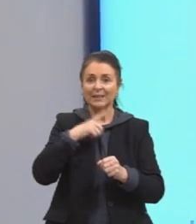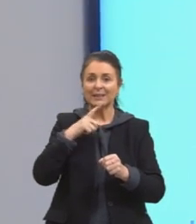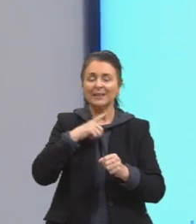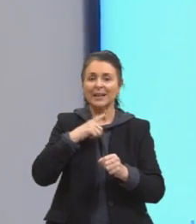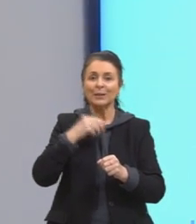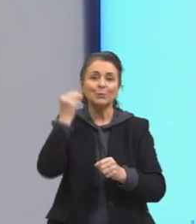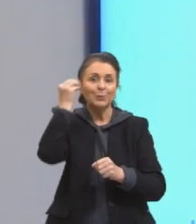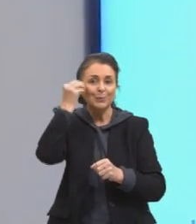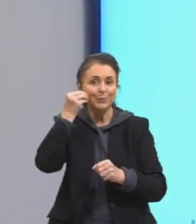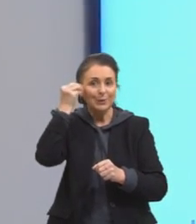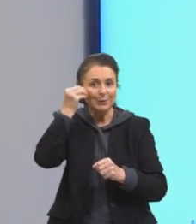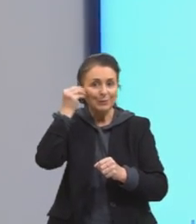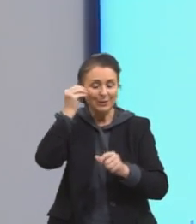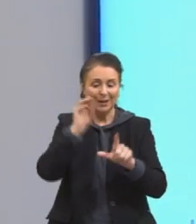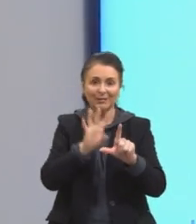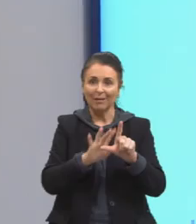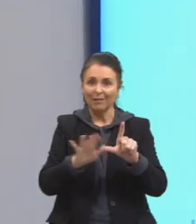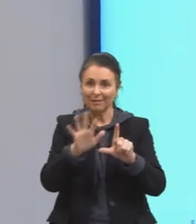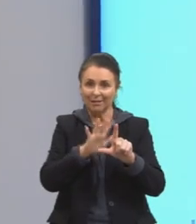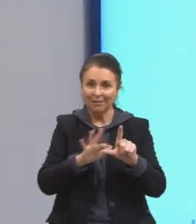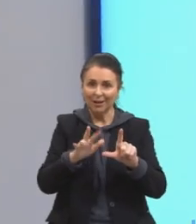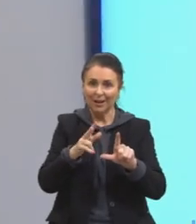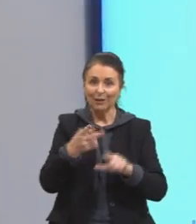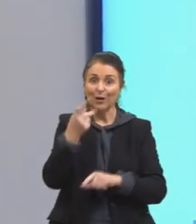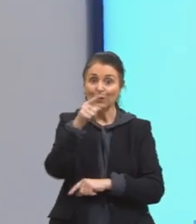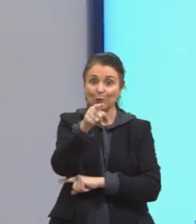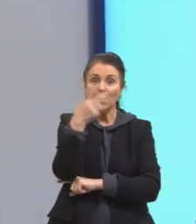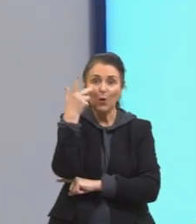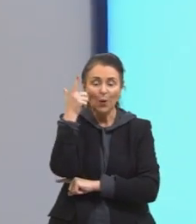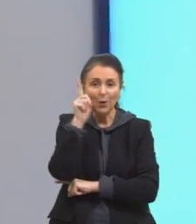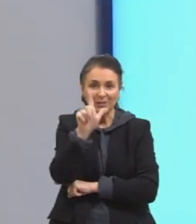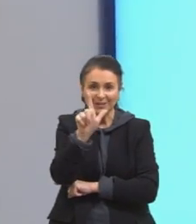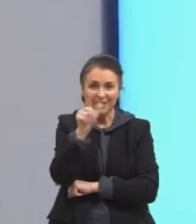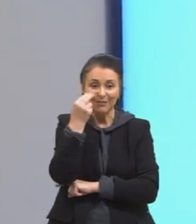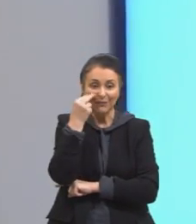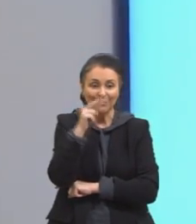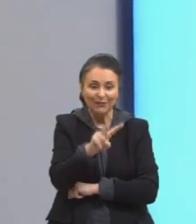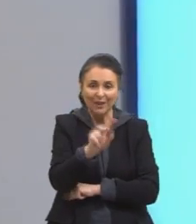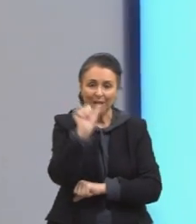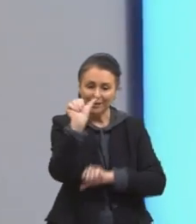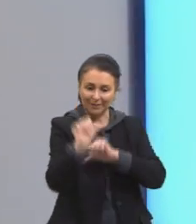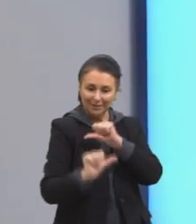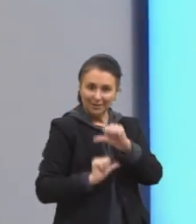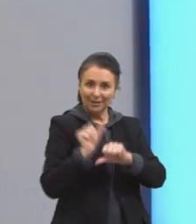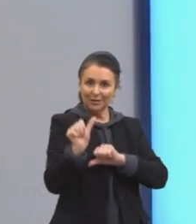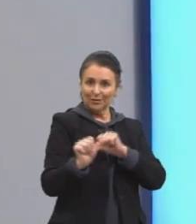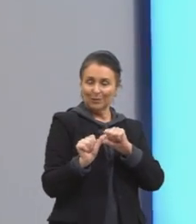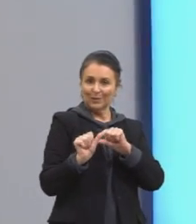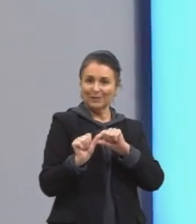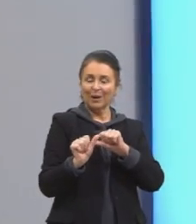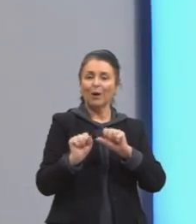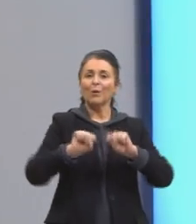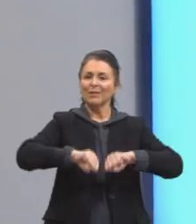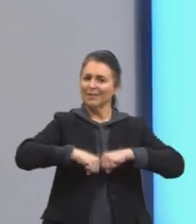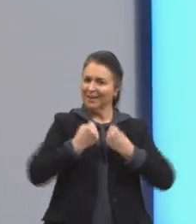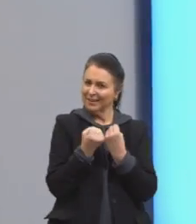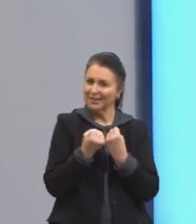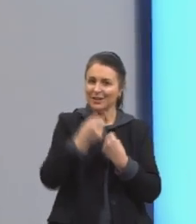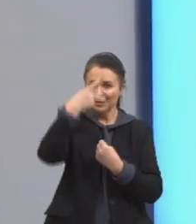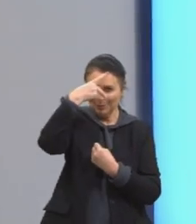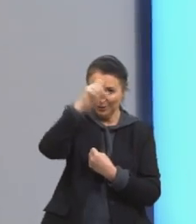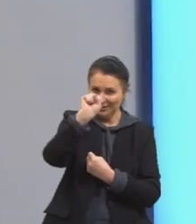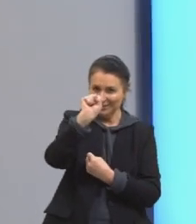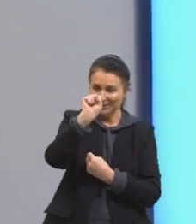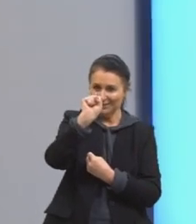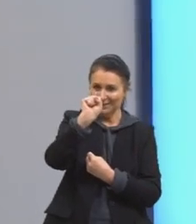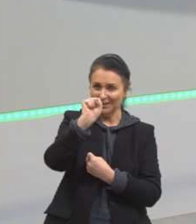sobre a Vocês conseguem visualizar então a transformação da energia potencial é que não vai dar para você ser